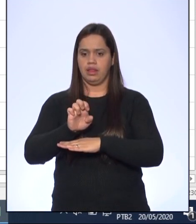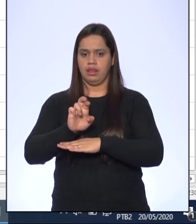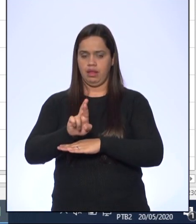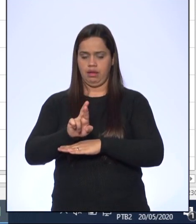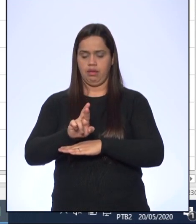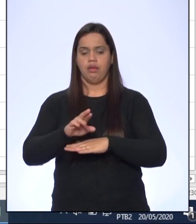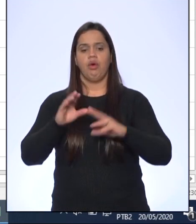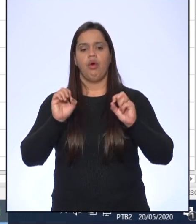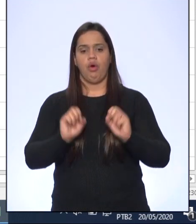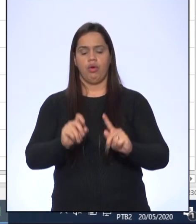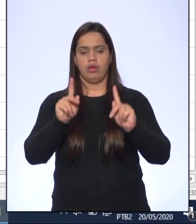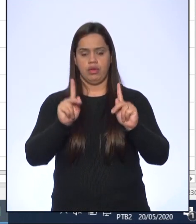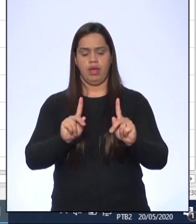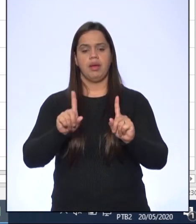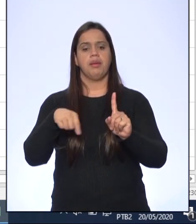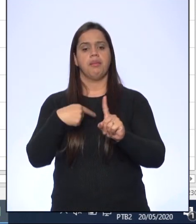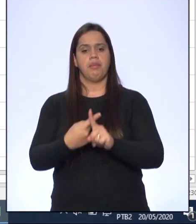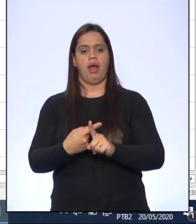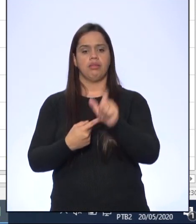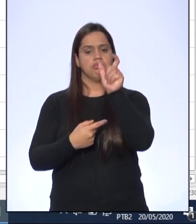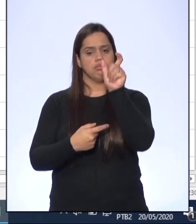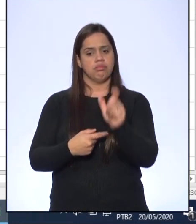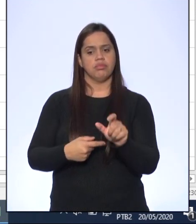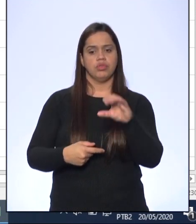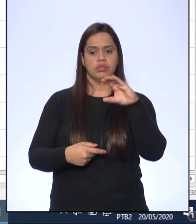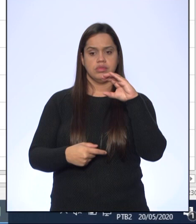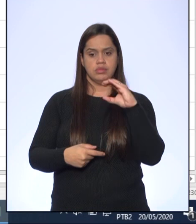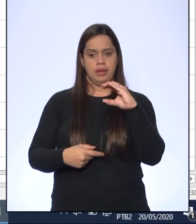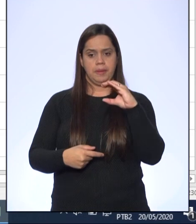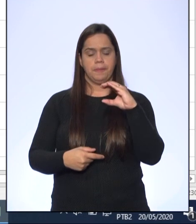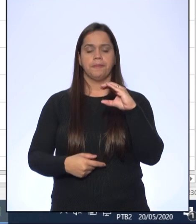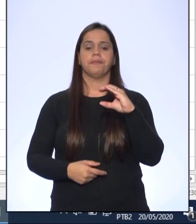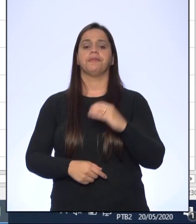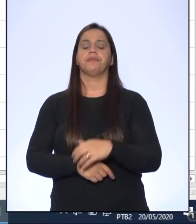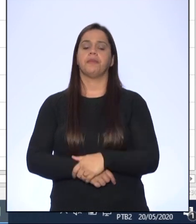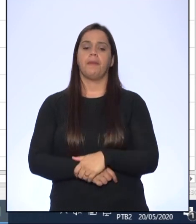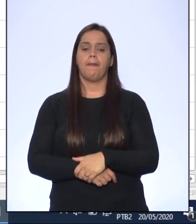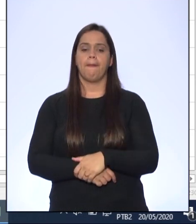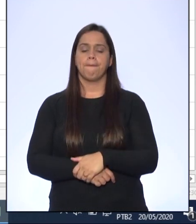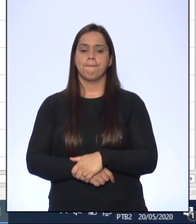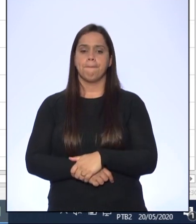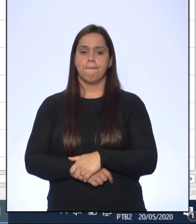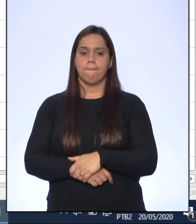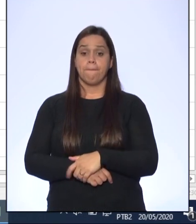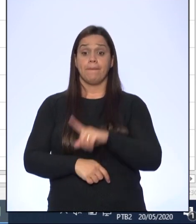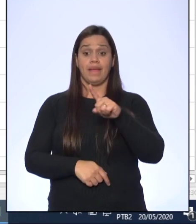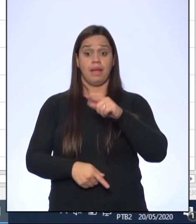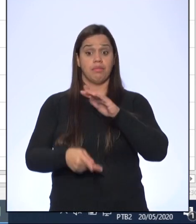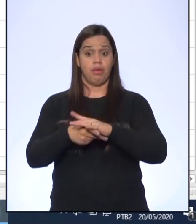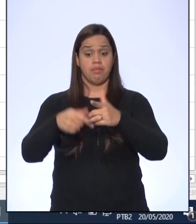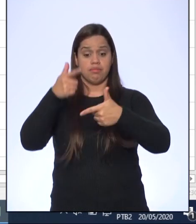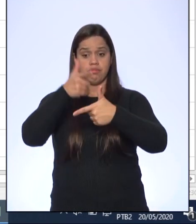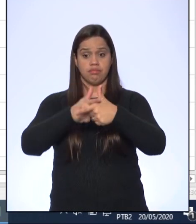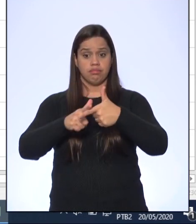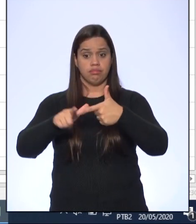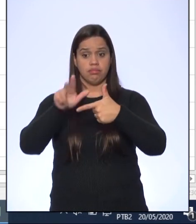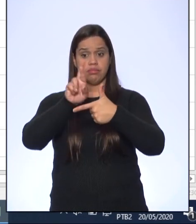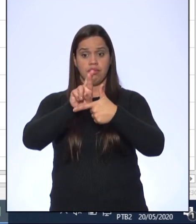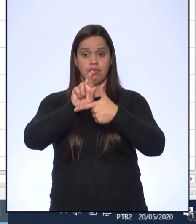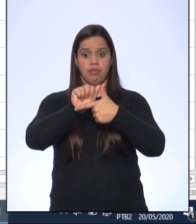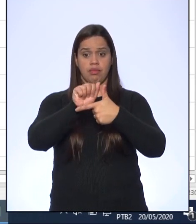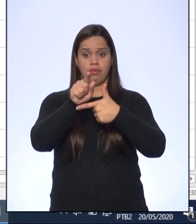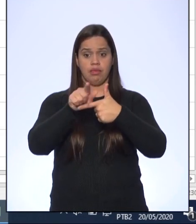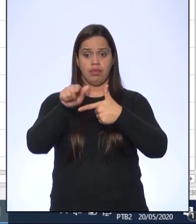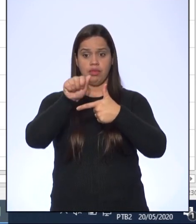Beleza, vamos mais uma coluna, né? Na próxima coluna é a razão, então nós vamos fazer